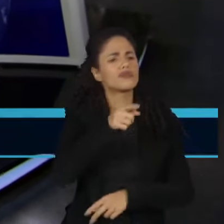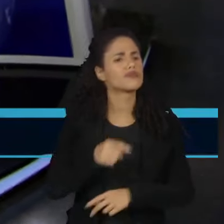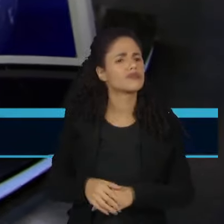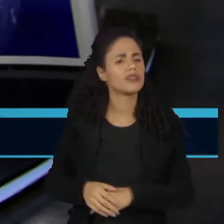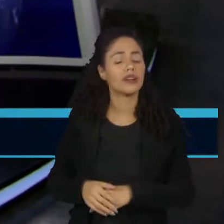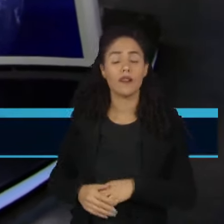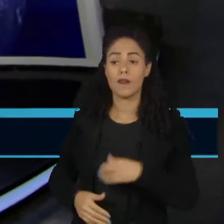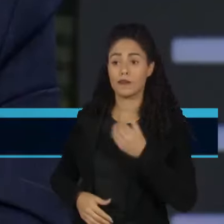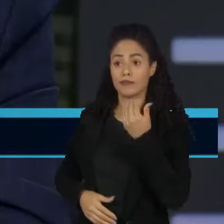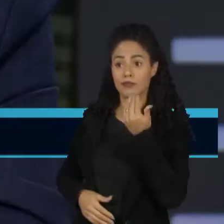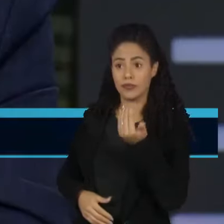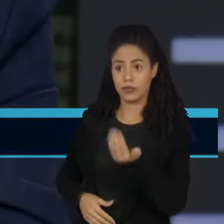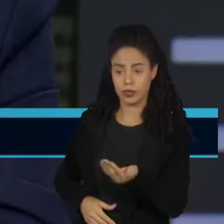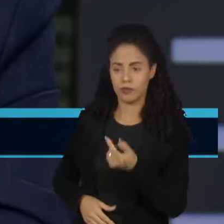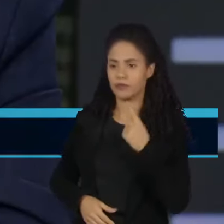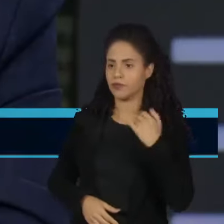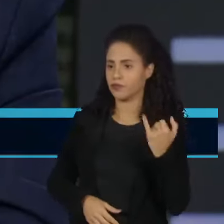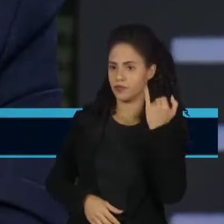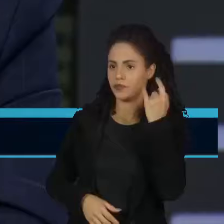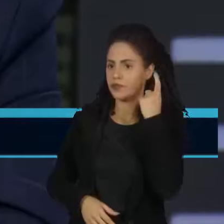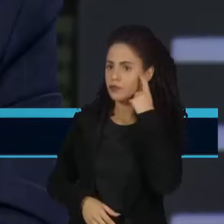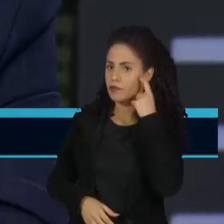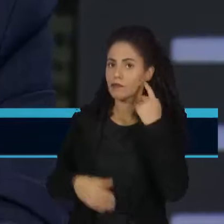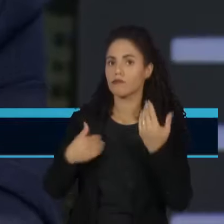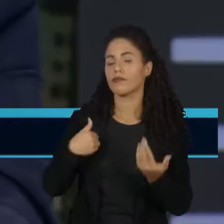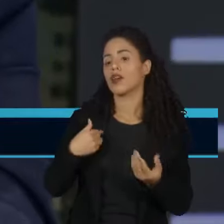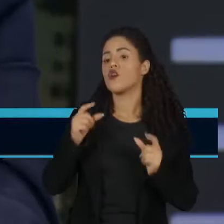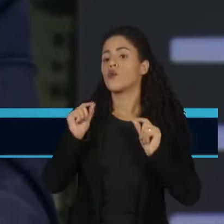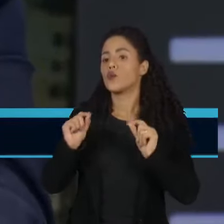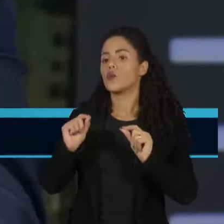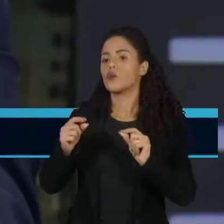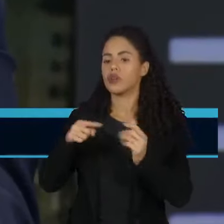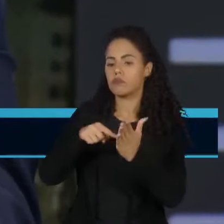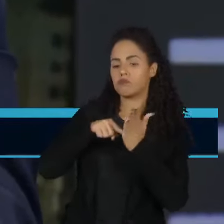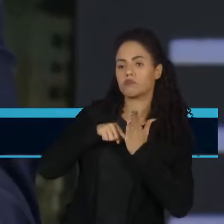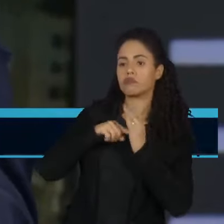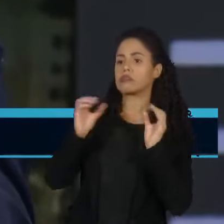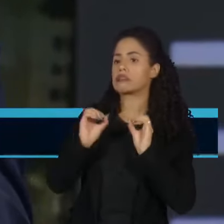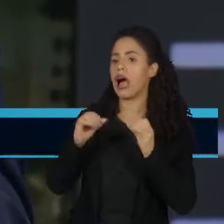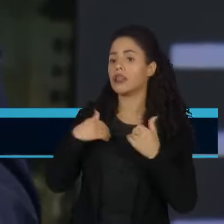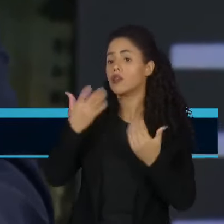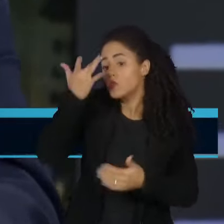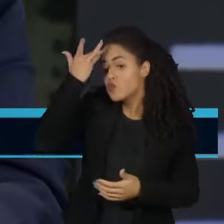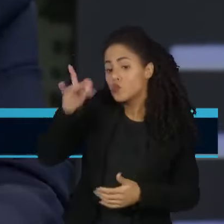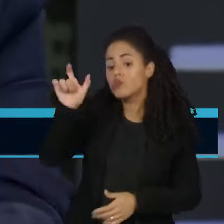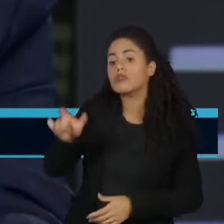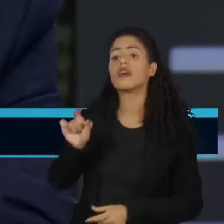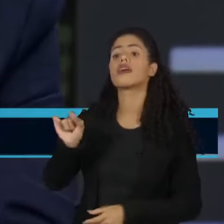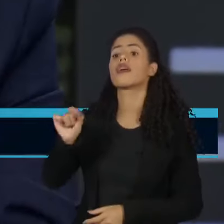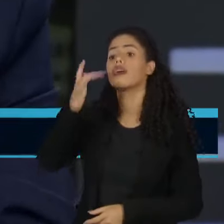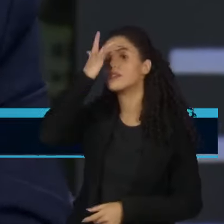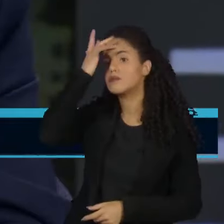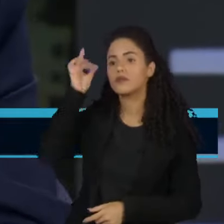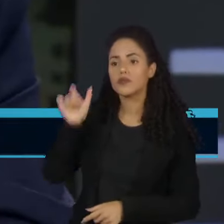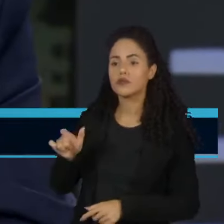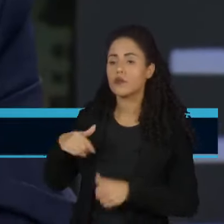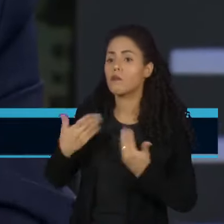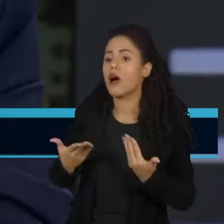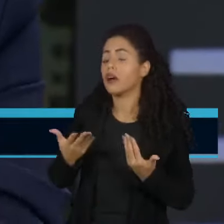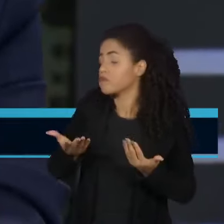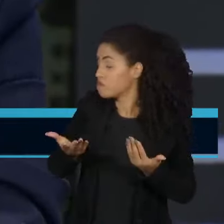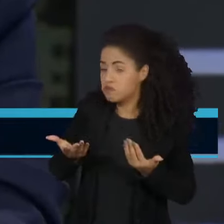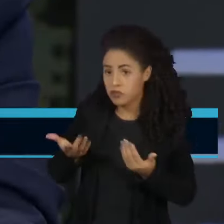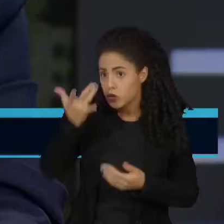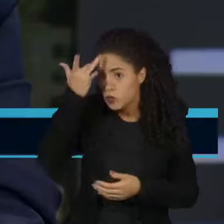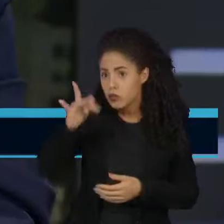tem que saber quem é o mercado. Eu sempre digo, nunca me apresentaram. Não sei se é alto ou baixo, gordo ou magro, não sei a idade, não sei que time o mercado torce.